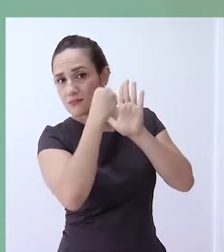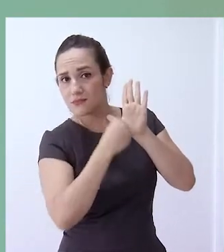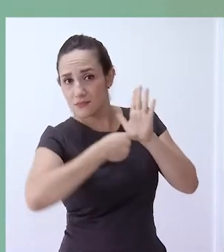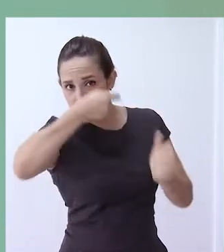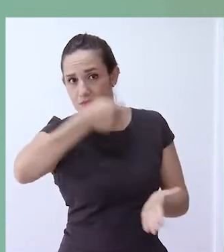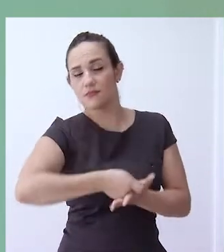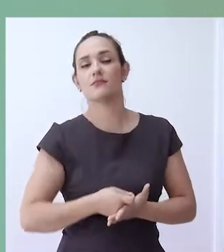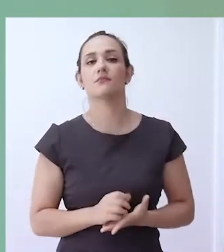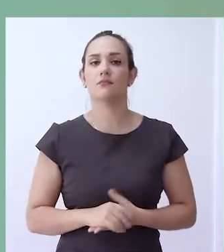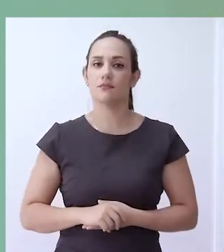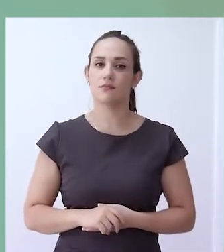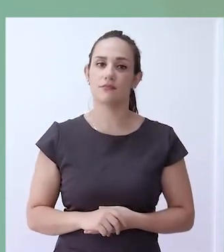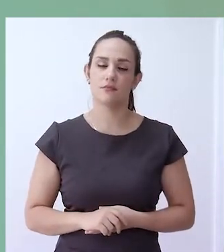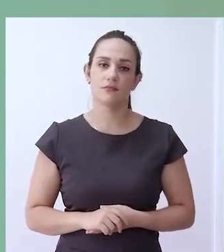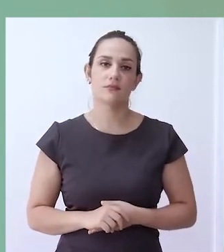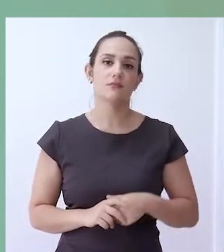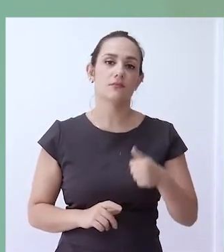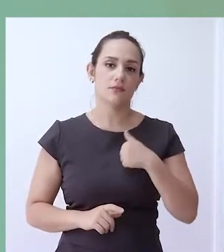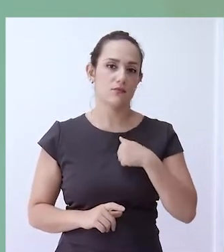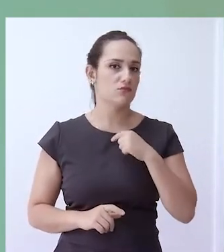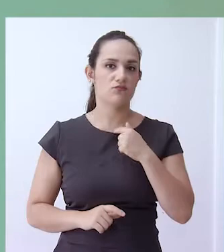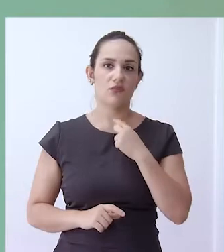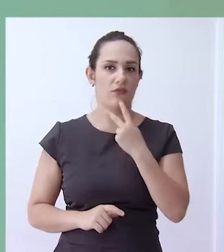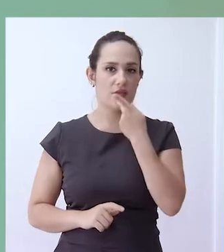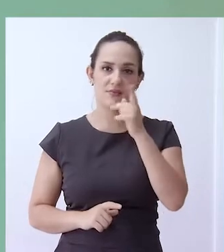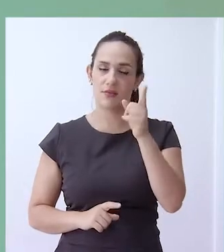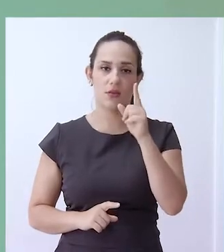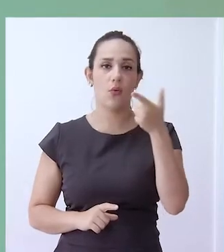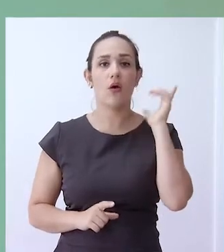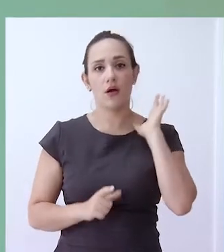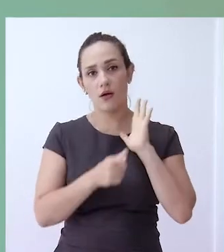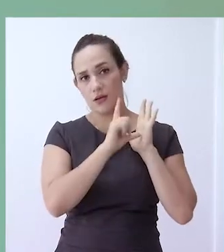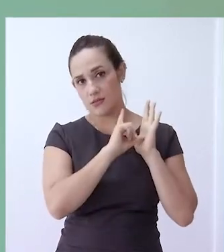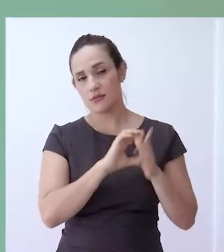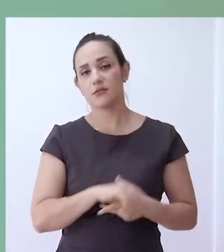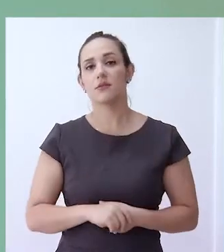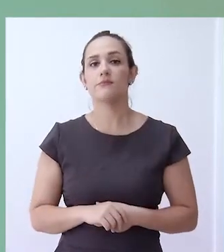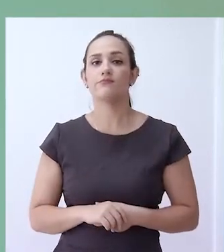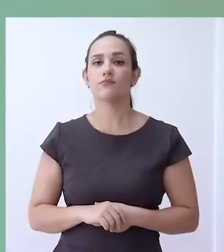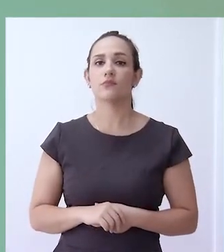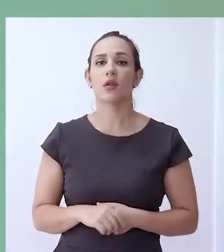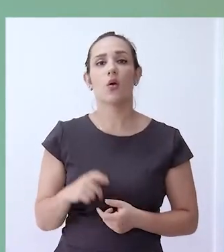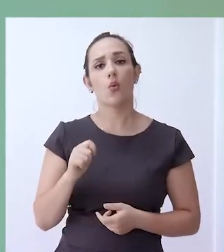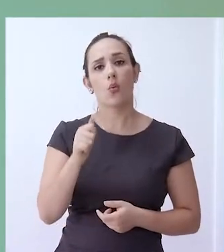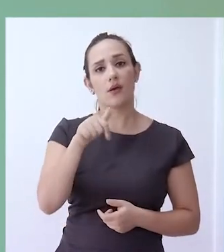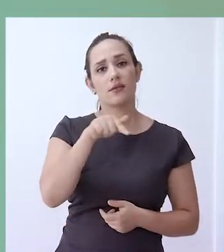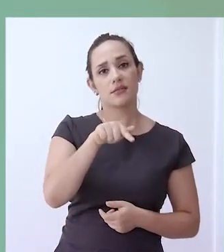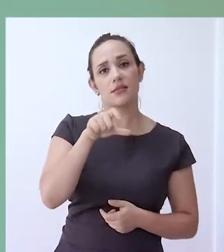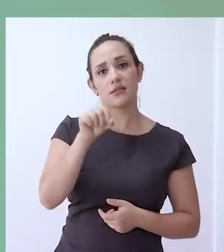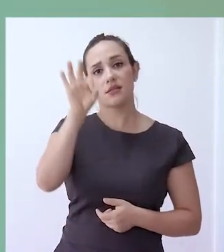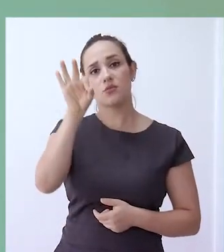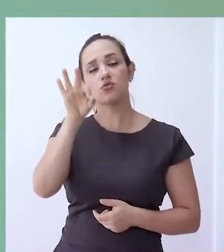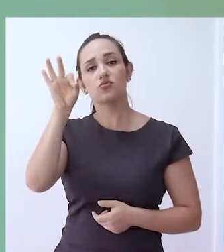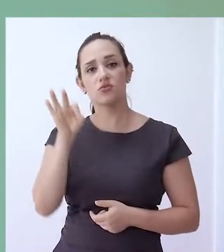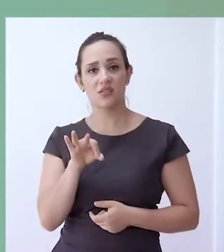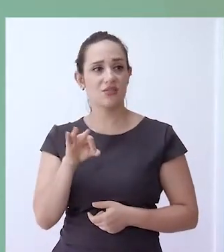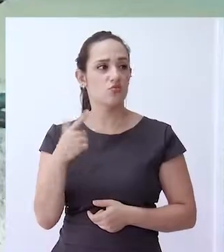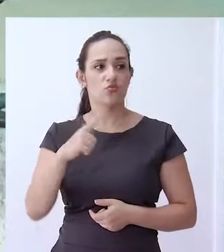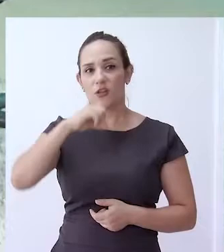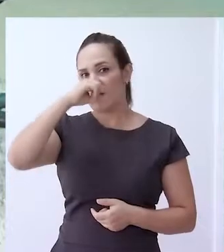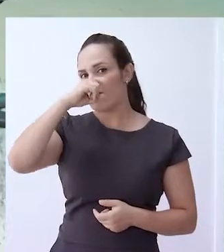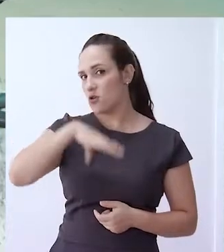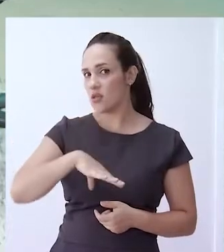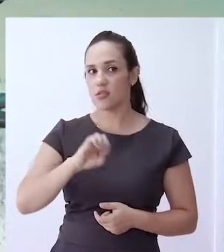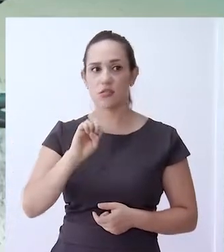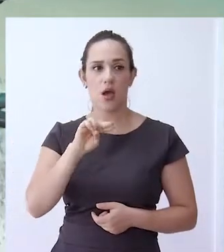seja possível decretar uma prisão. Como eu mencionei antes, quase 70% dos casos são situações sem violência ou